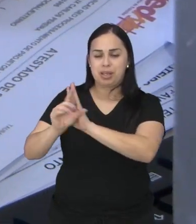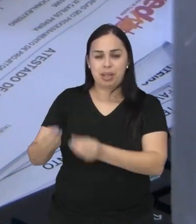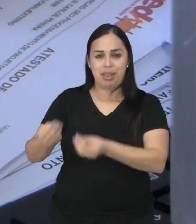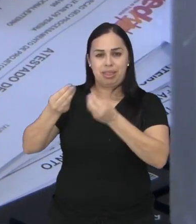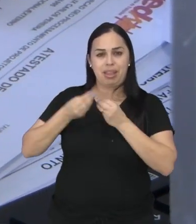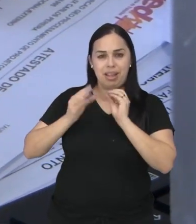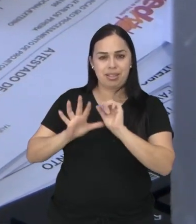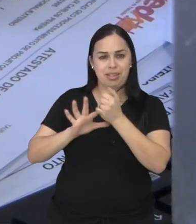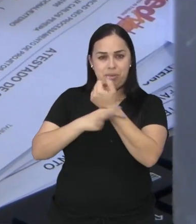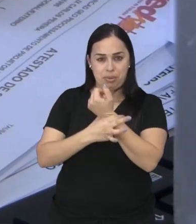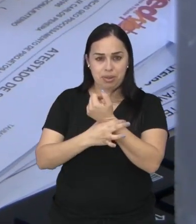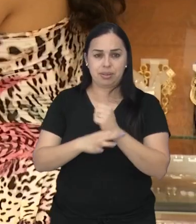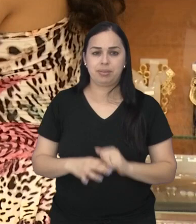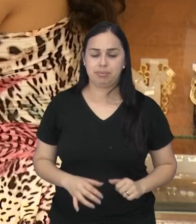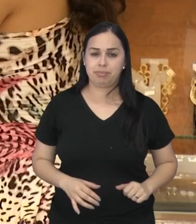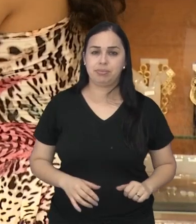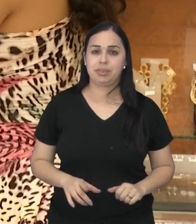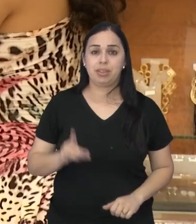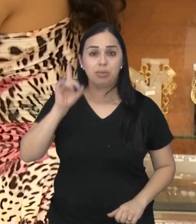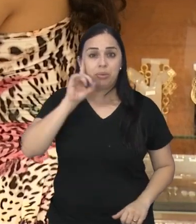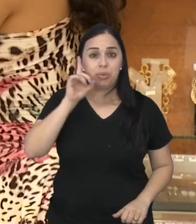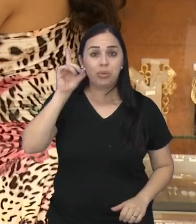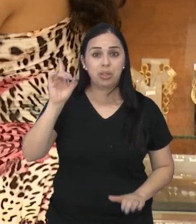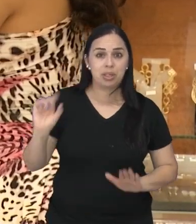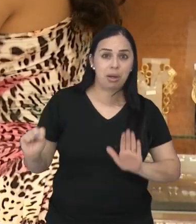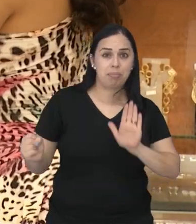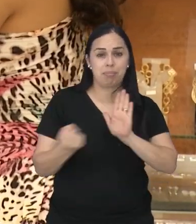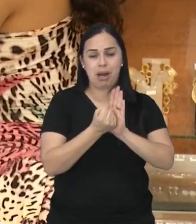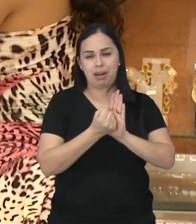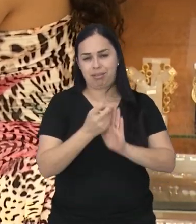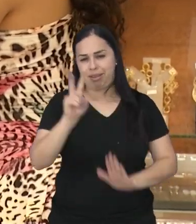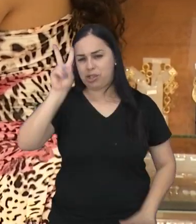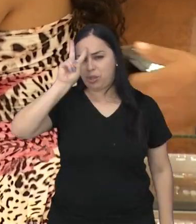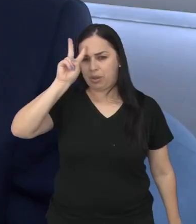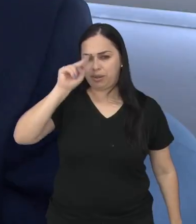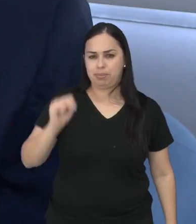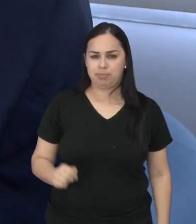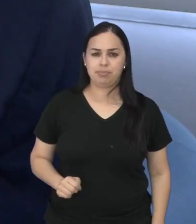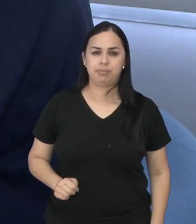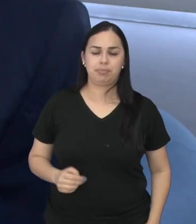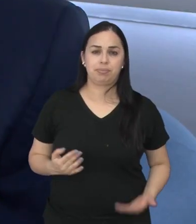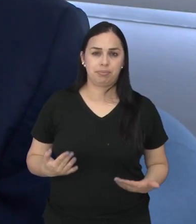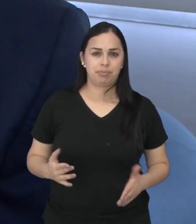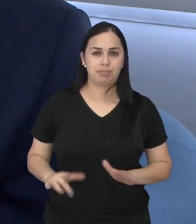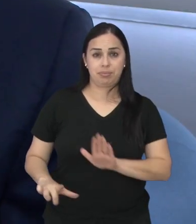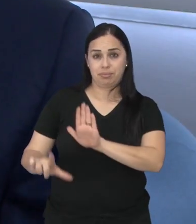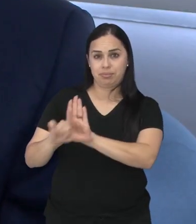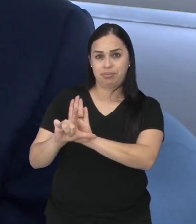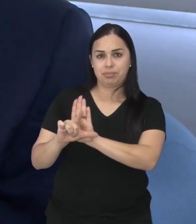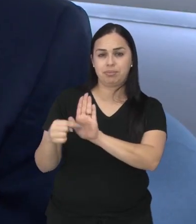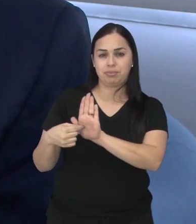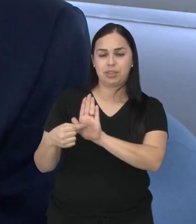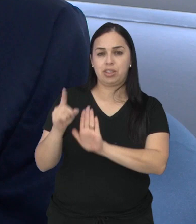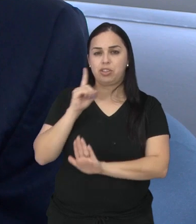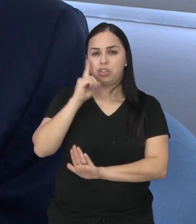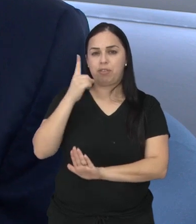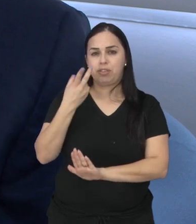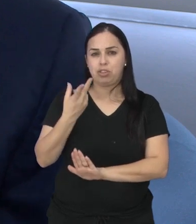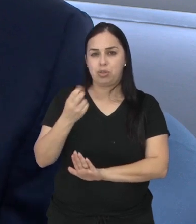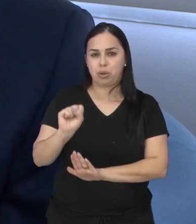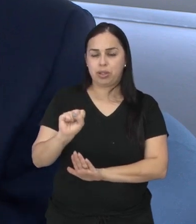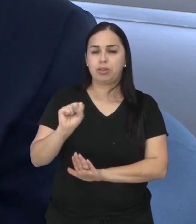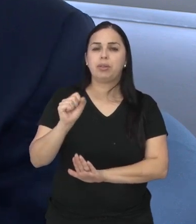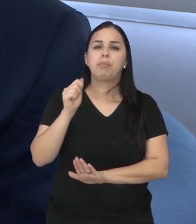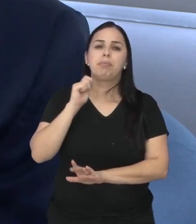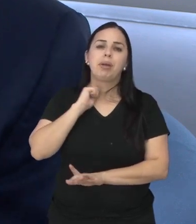segurança e saúde do trabalhador, data que ficou registrada na história. Ela se originou no dia 28 de